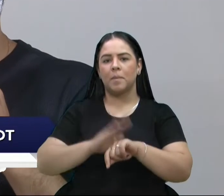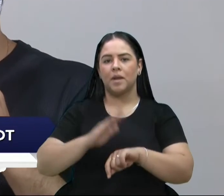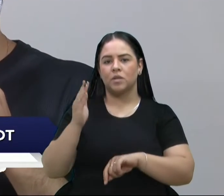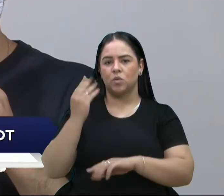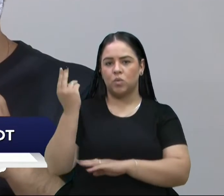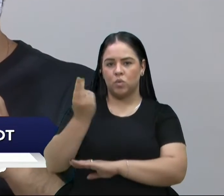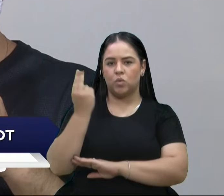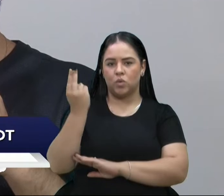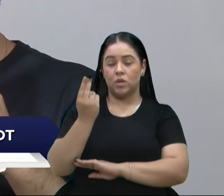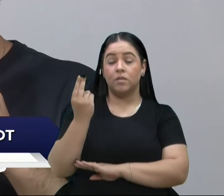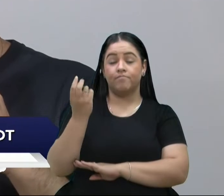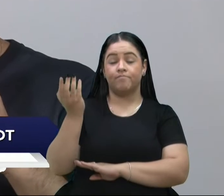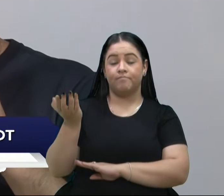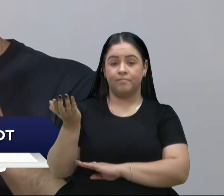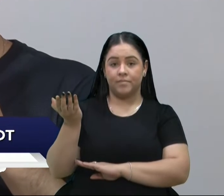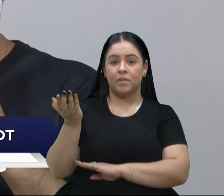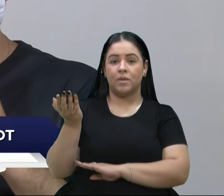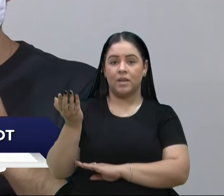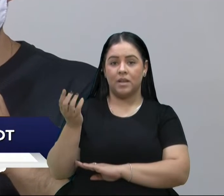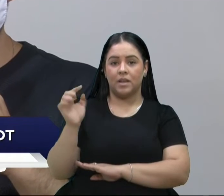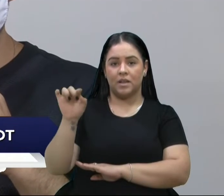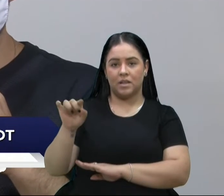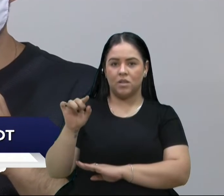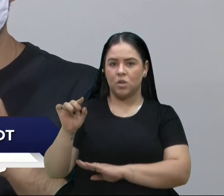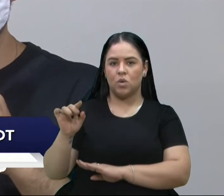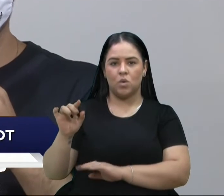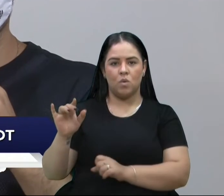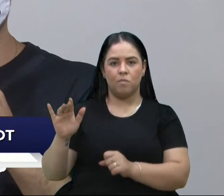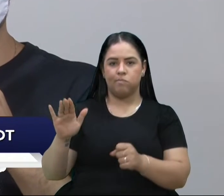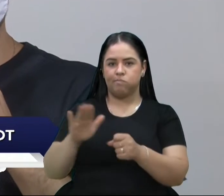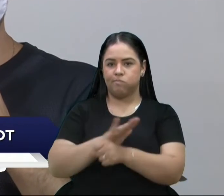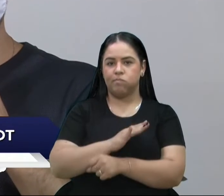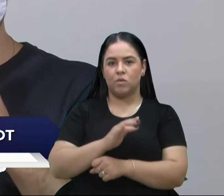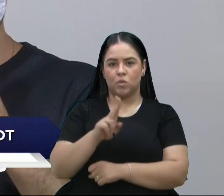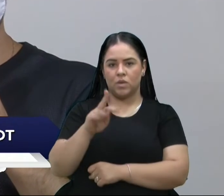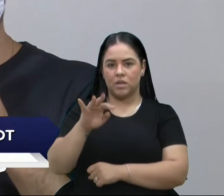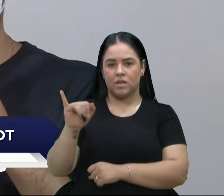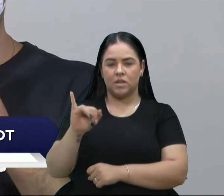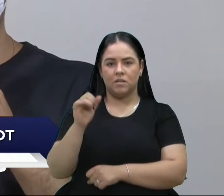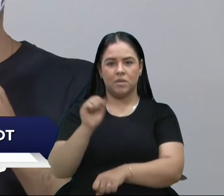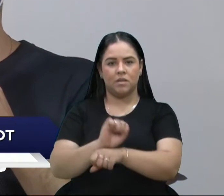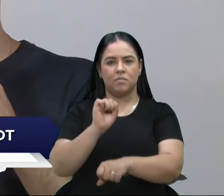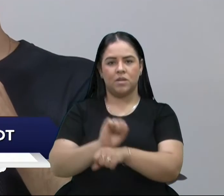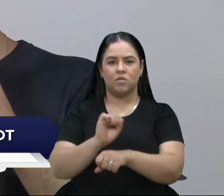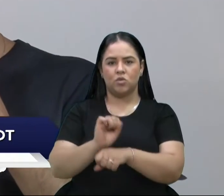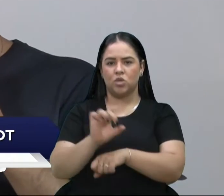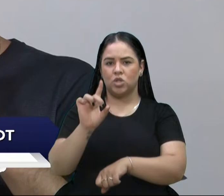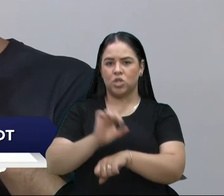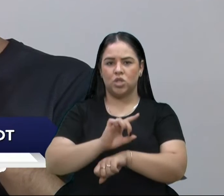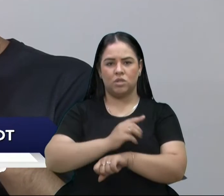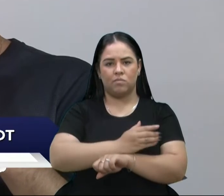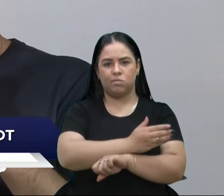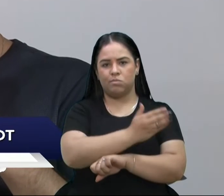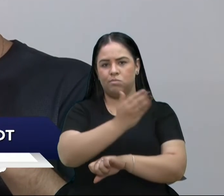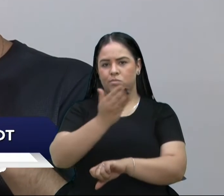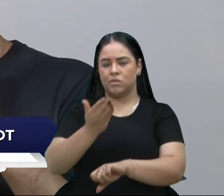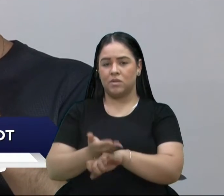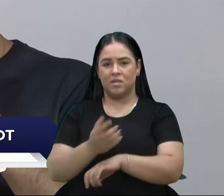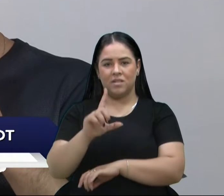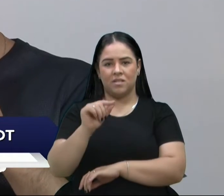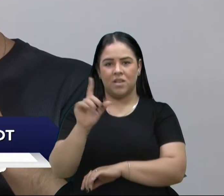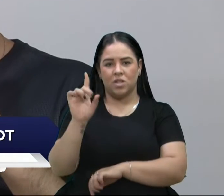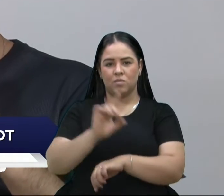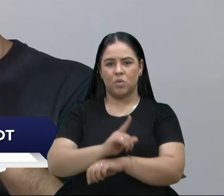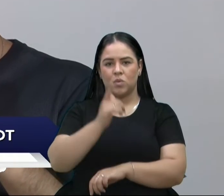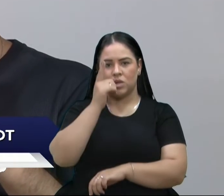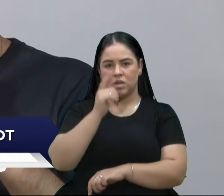emergência, e aí as UTIs superlotadas, as pessoas estão aguardando dias, né, 10 dias, para